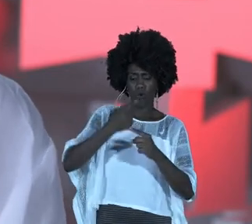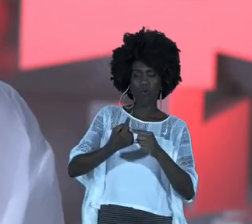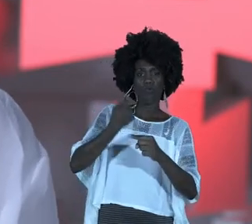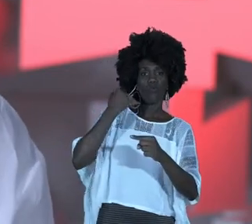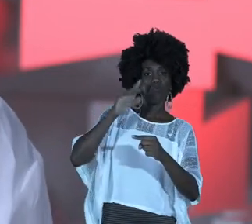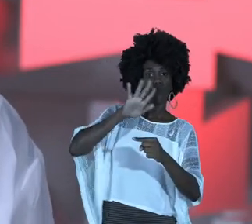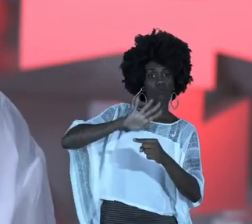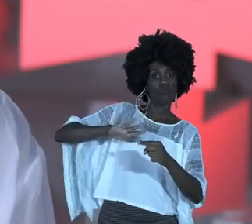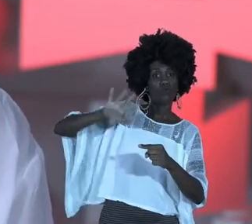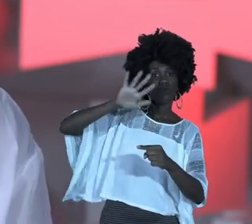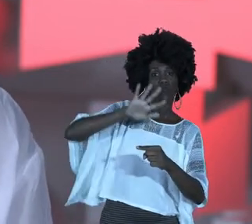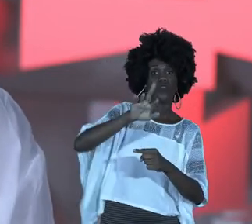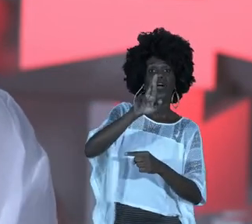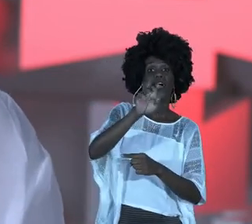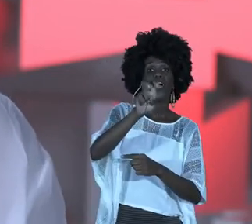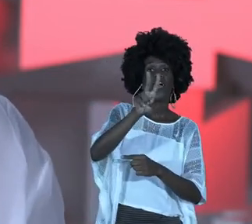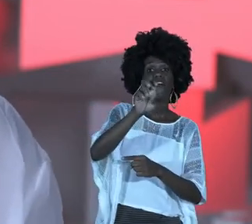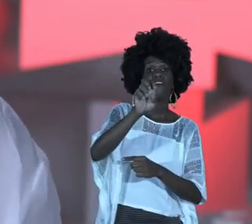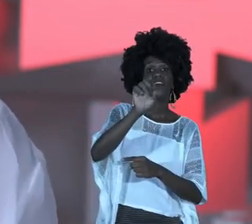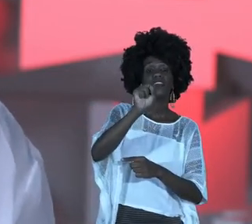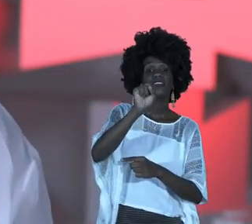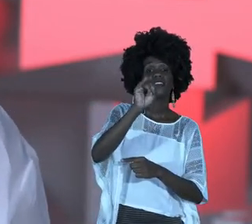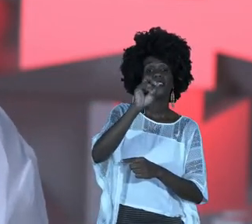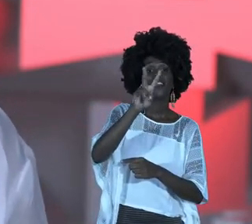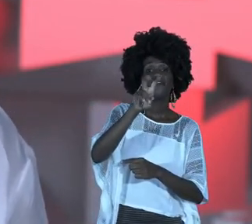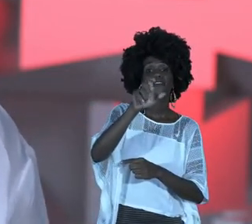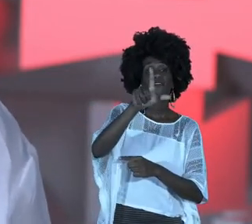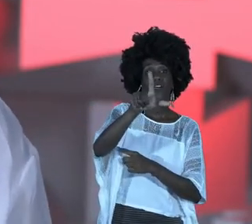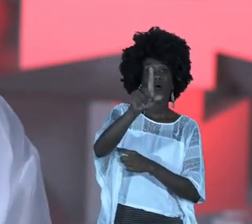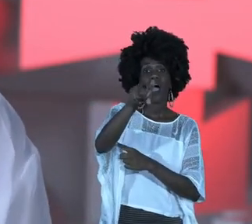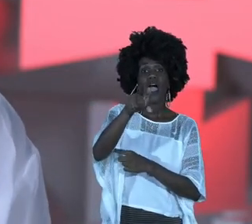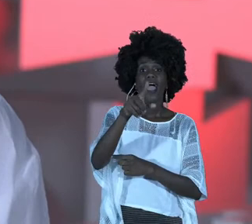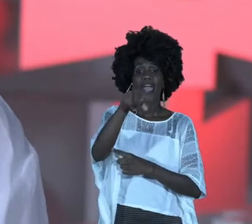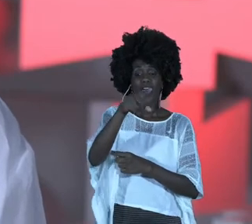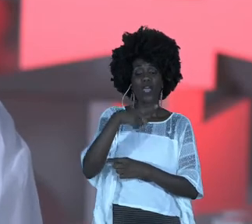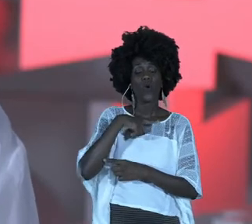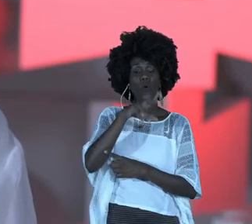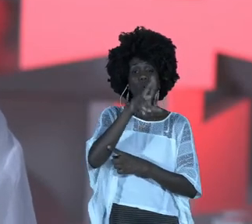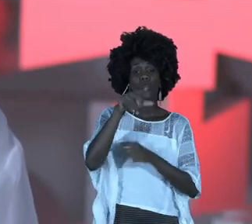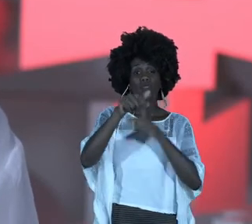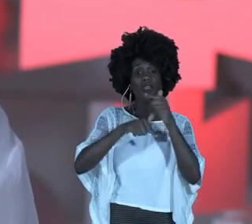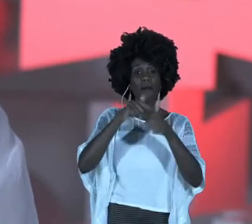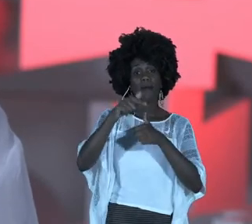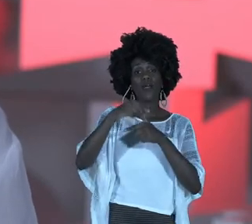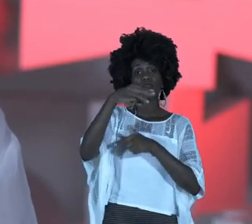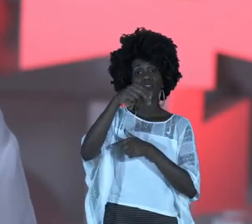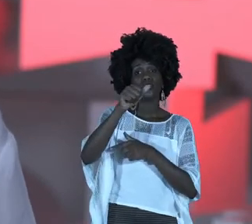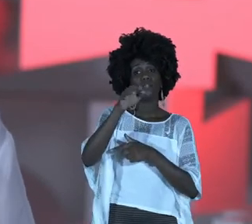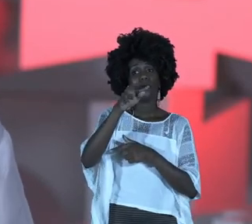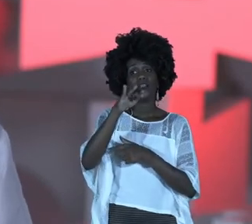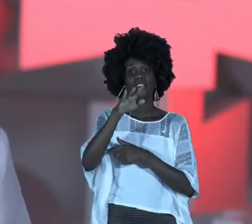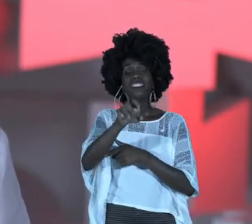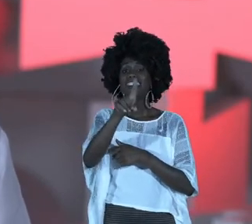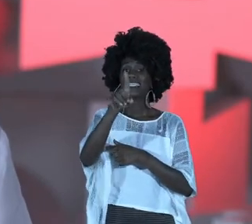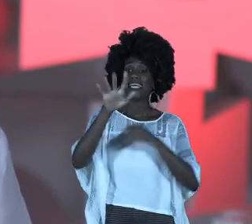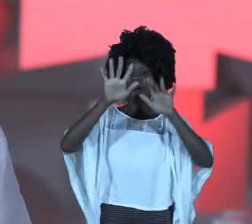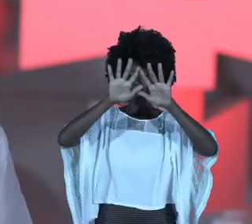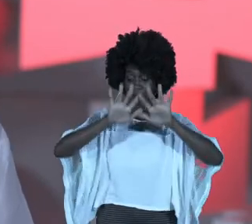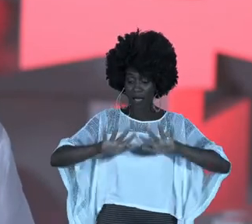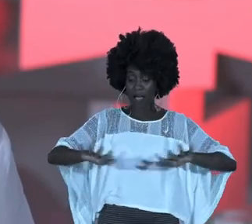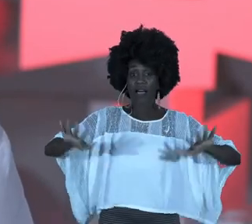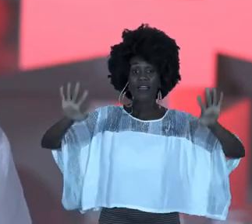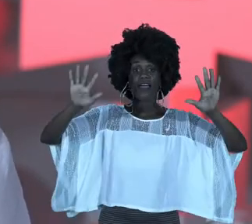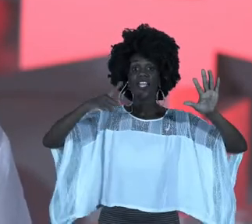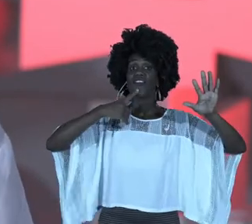de reversibilidade no trabalho de Matisse. Então, a gente vê a parede vermelha como se fosse figura,